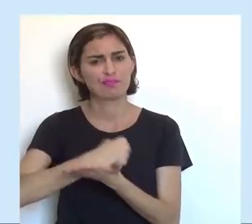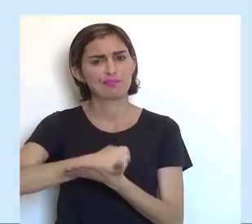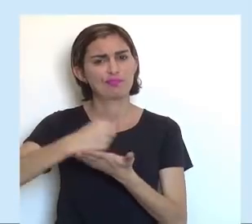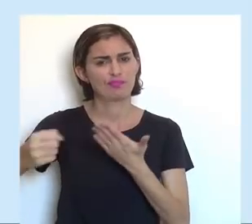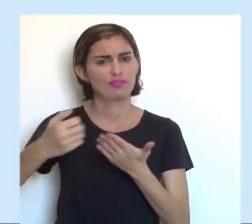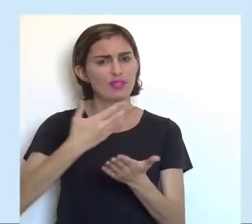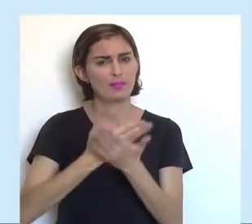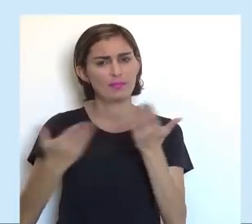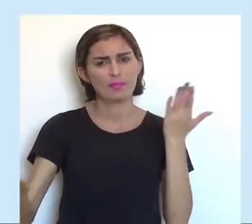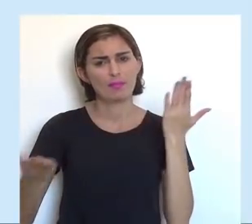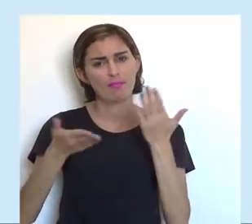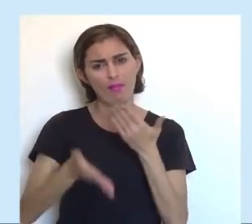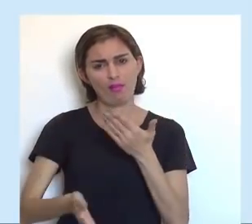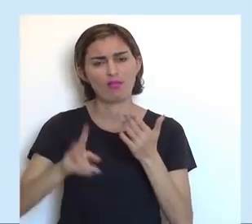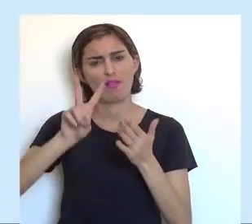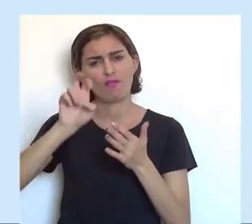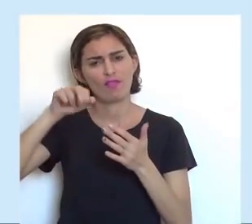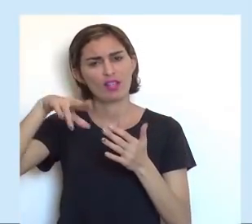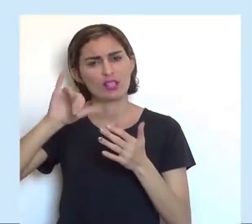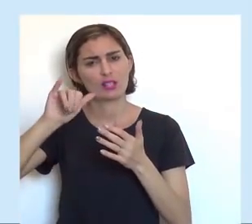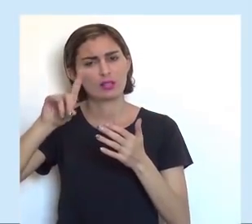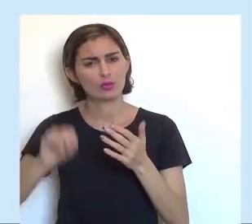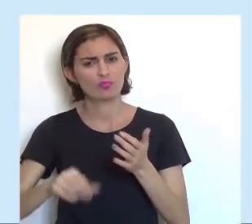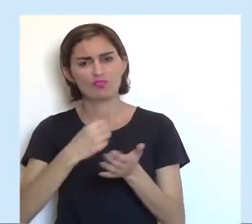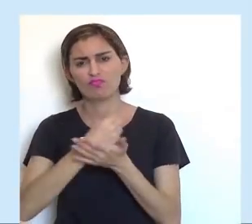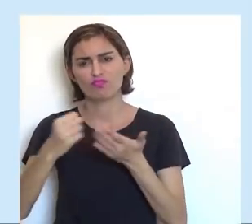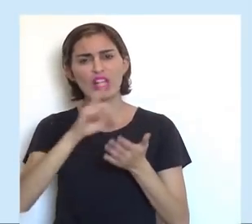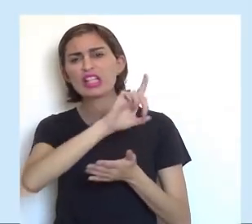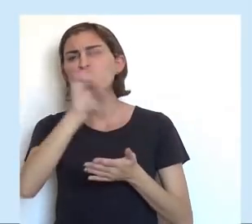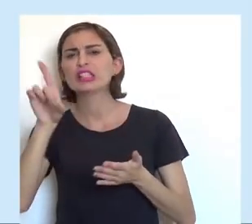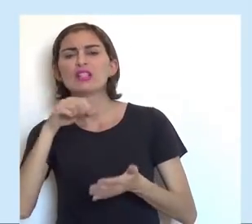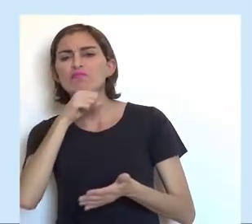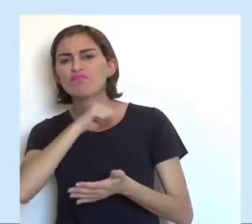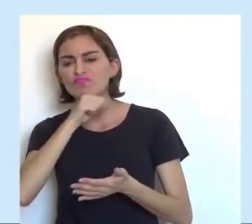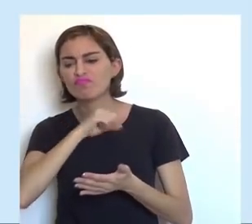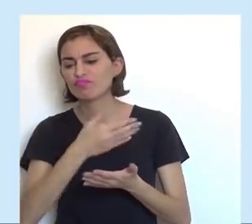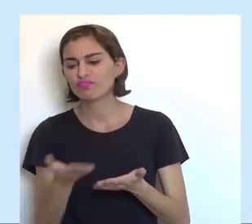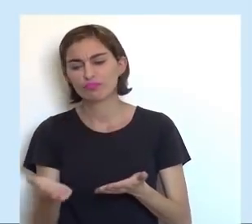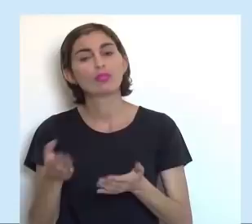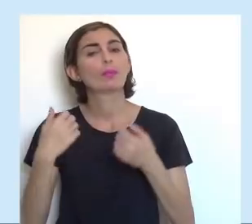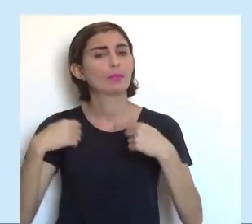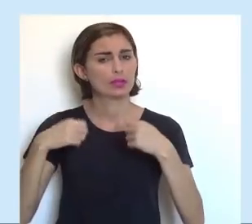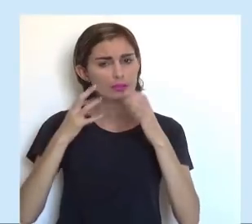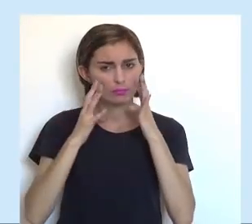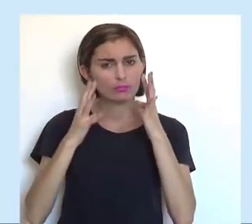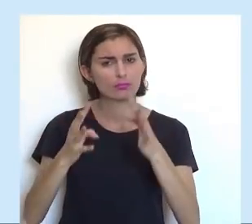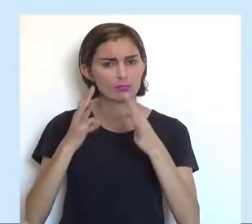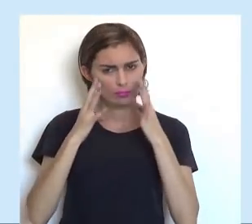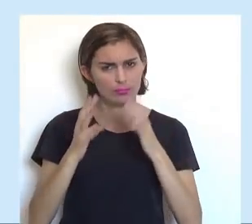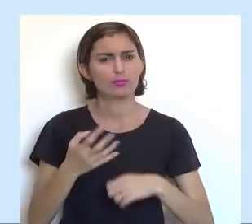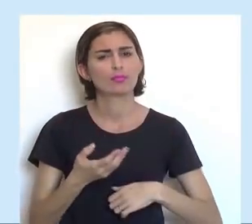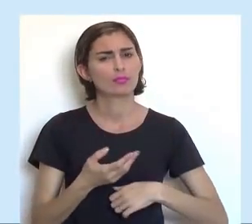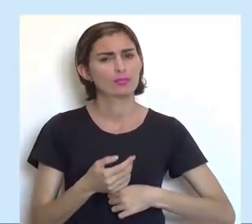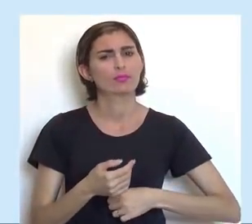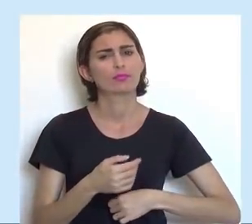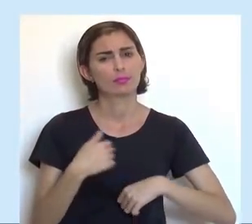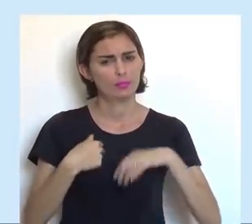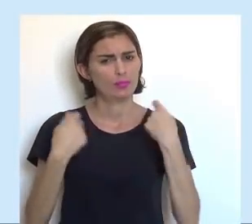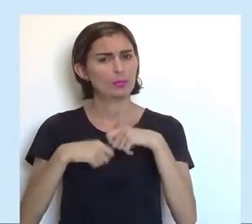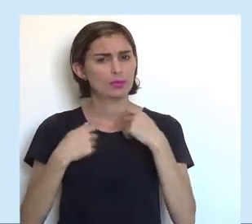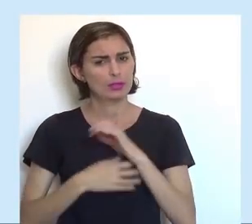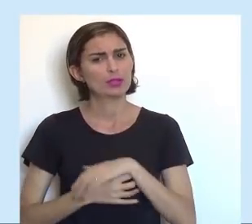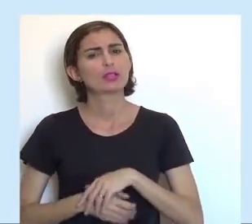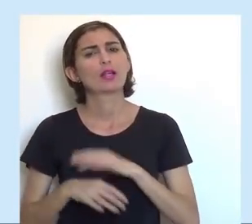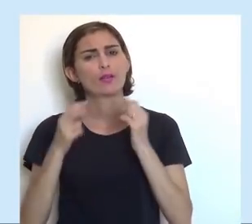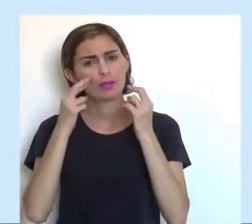nem perceber, trocar o pneu e ele já fugiu da data de validade. Então, muita atenção que ao redor, na